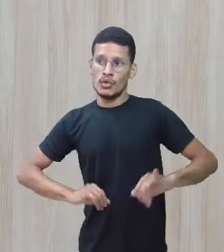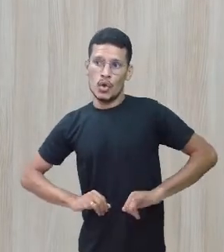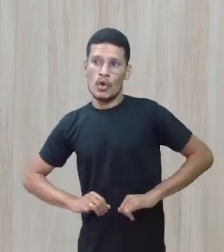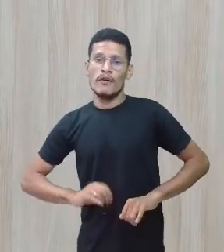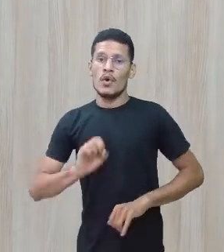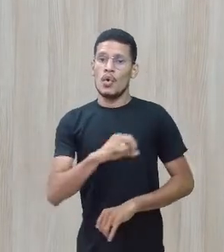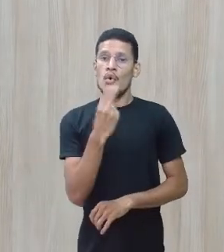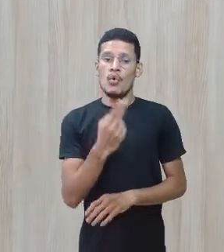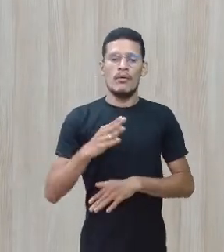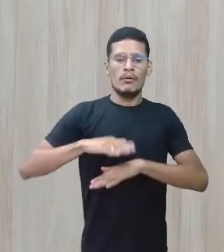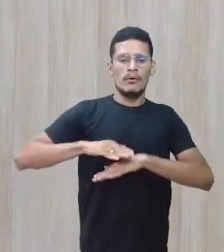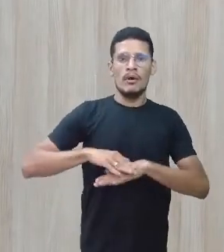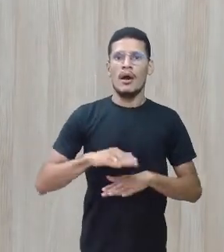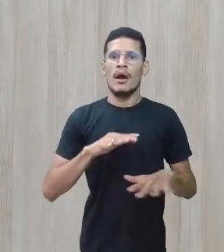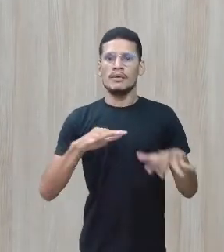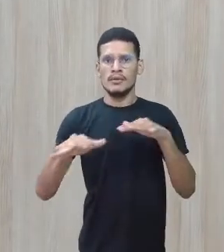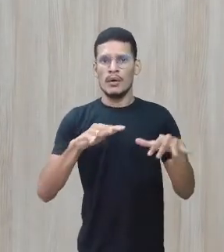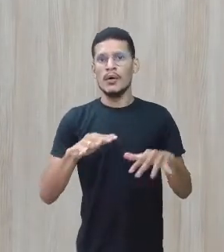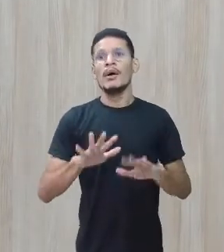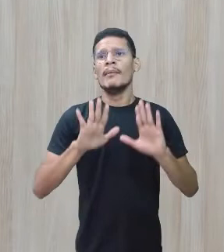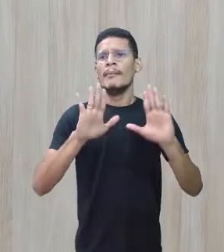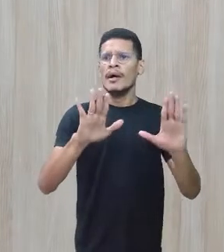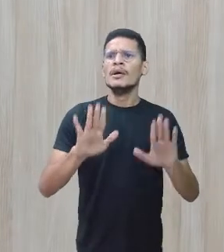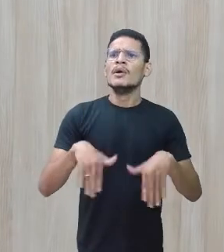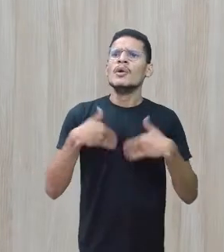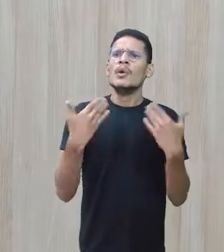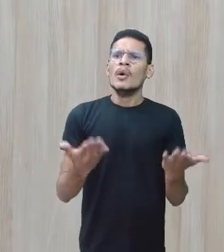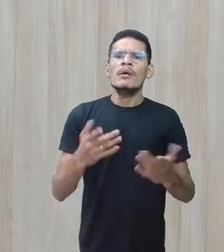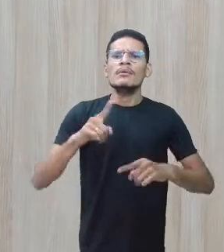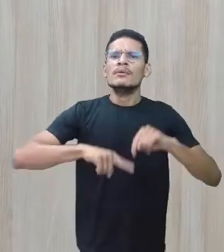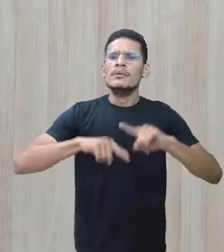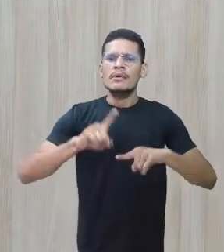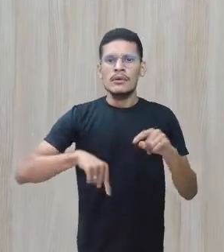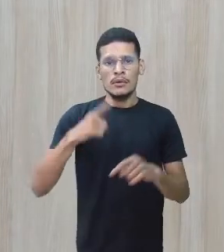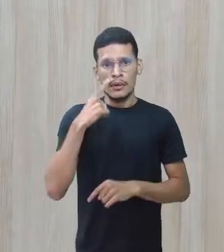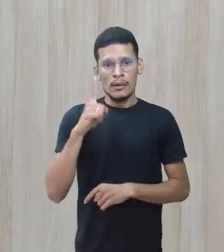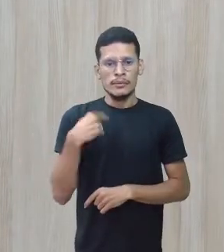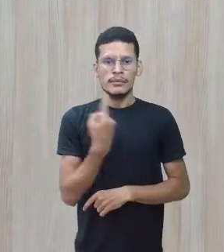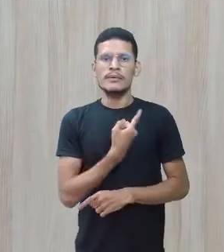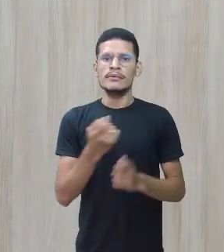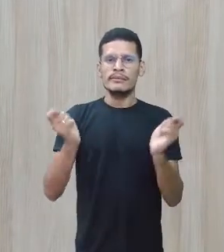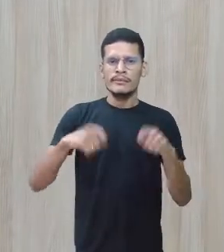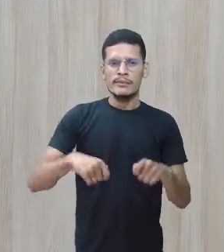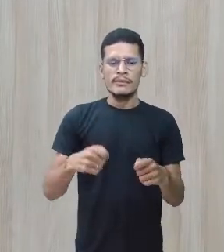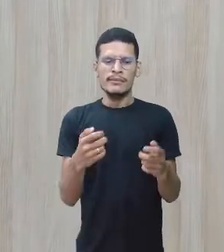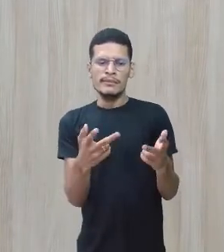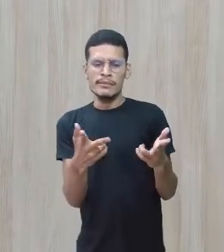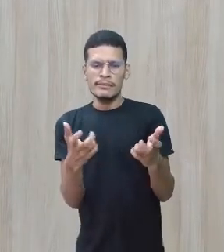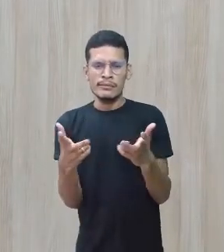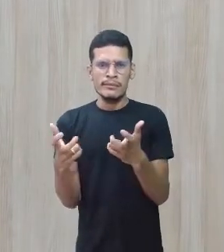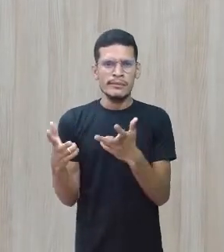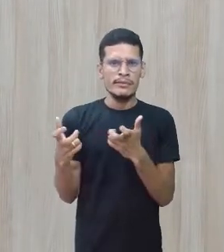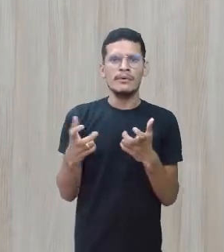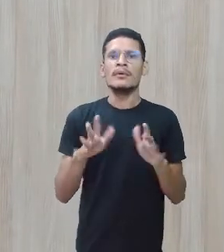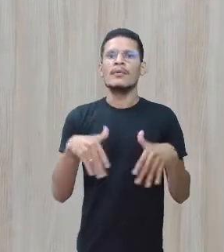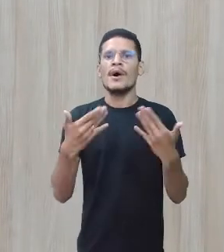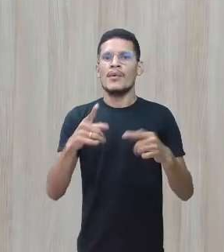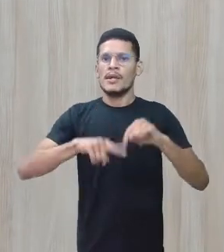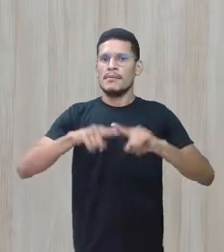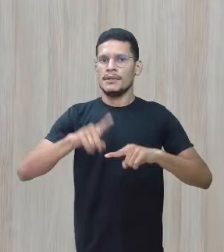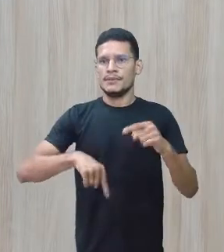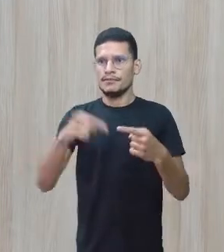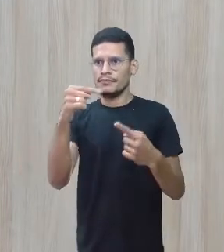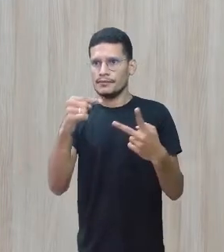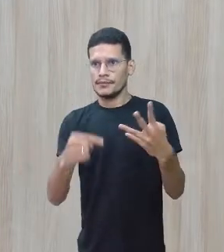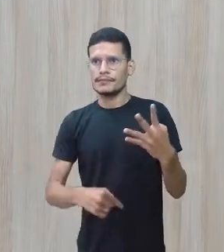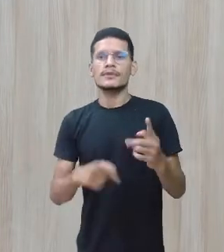essa ação. E quais seriam esses elementos? Vamos também revisar quais seriam os elementos da narrativa. A gente tem